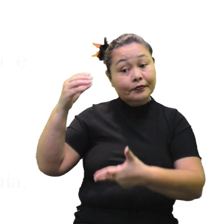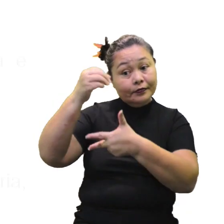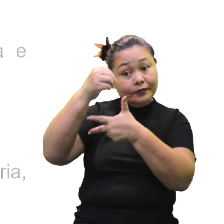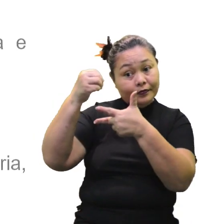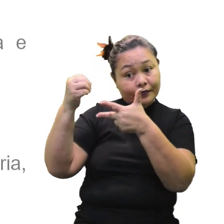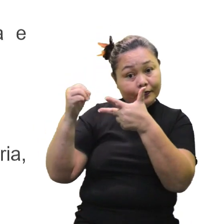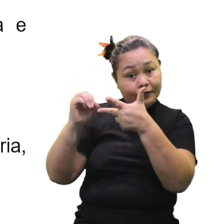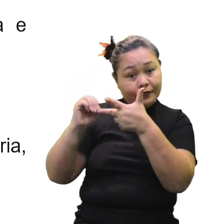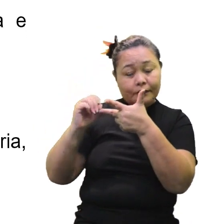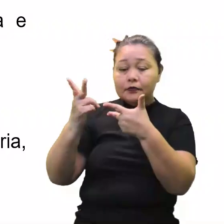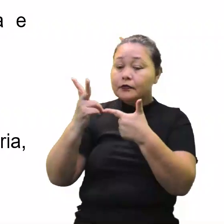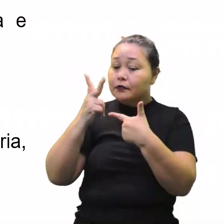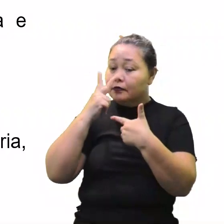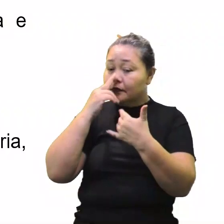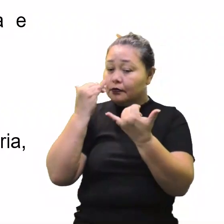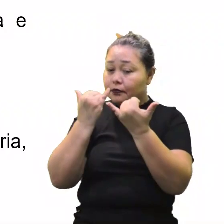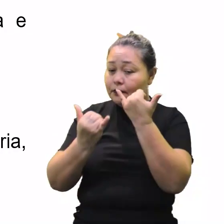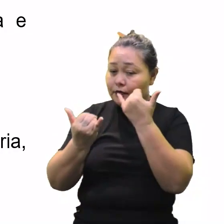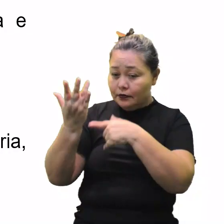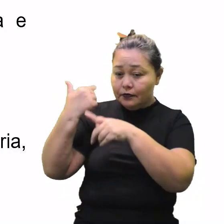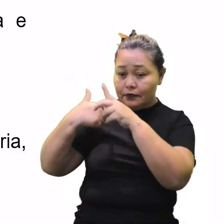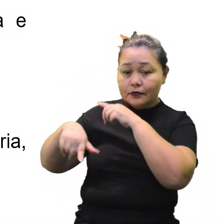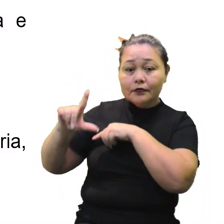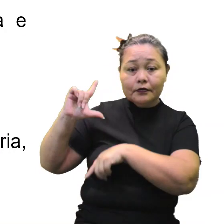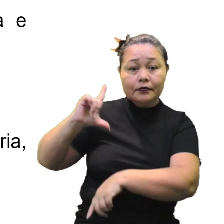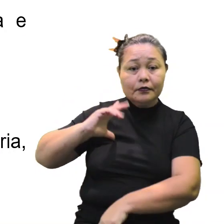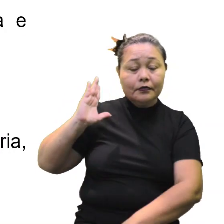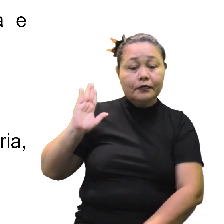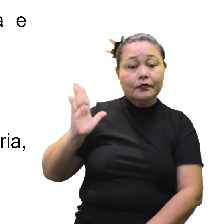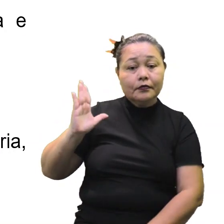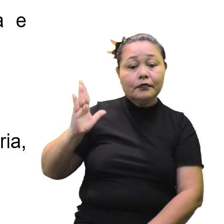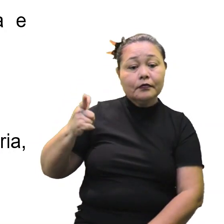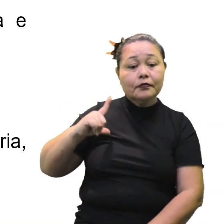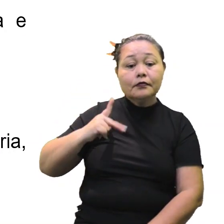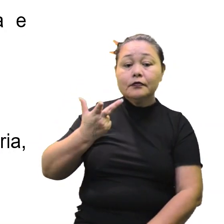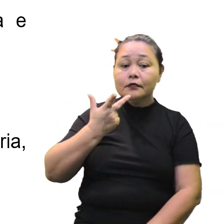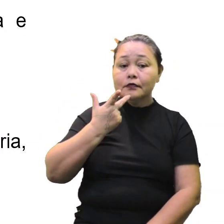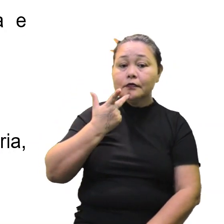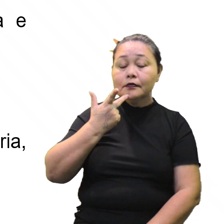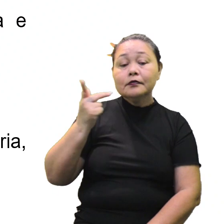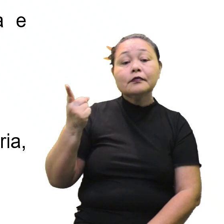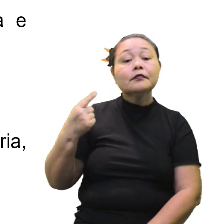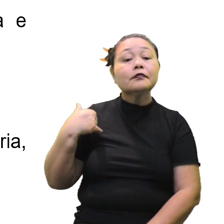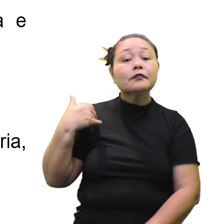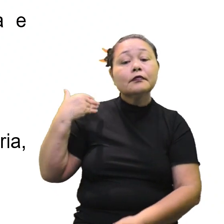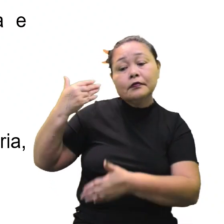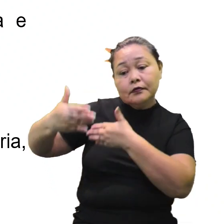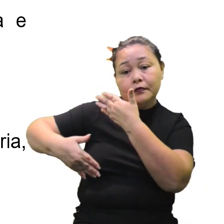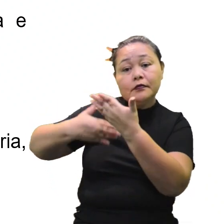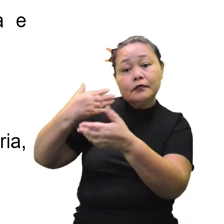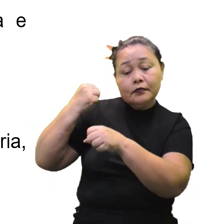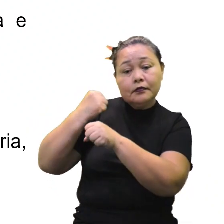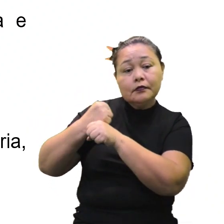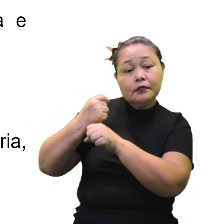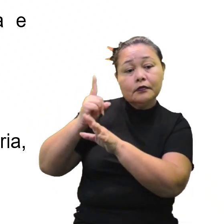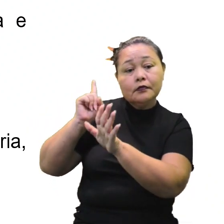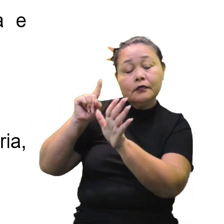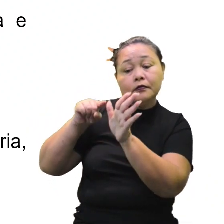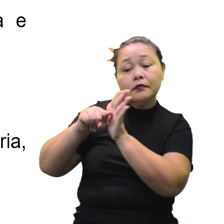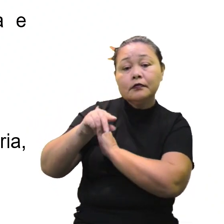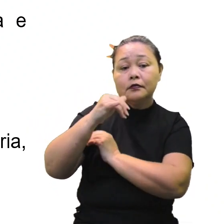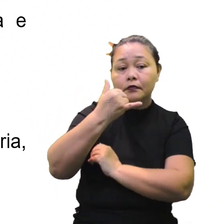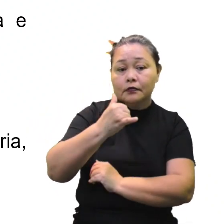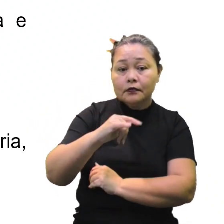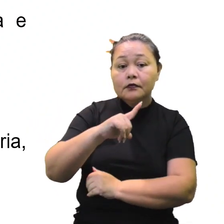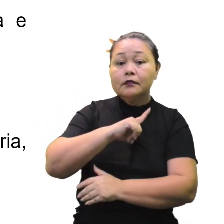Enem, a última questão ela é muito parecida com a outra questão que nós já tivemos. Porque ela fala aqui, ó. Nos últimos anos,